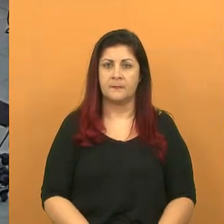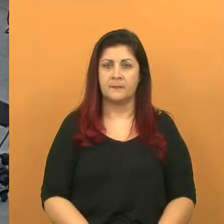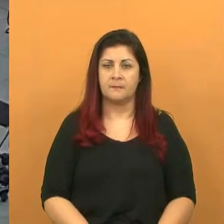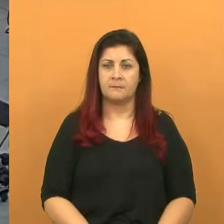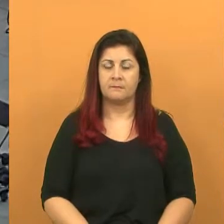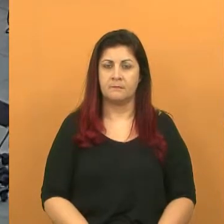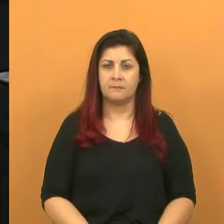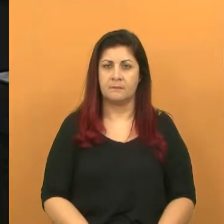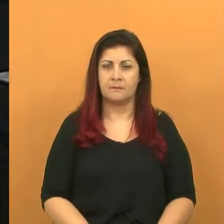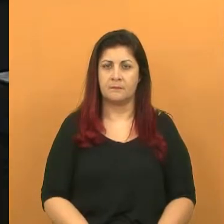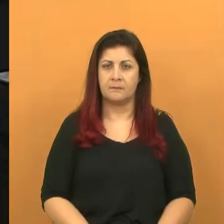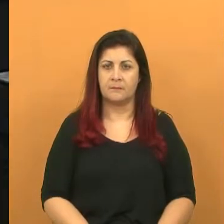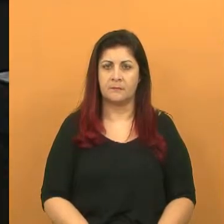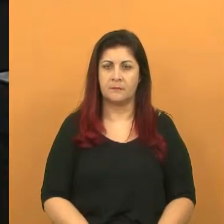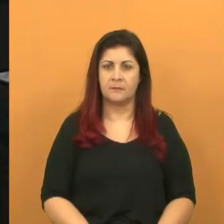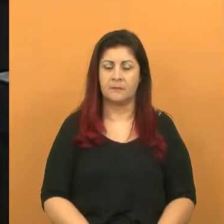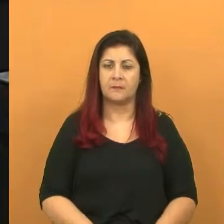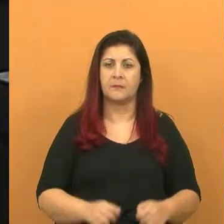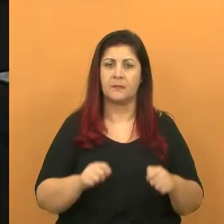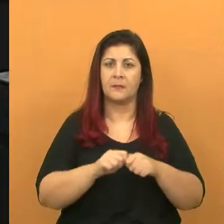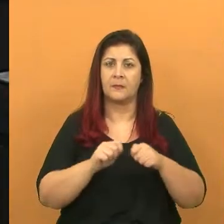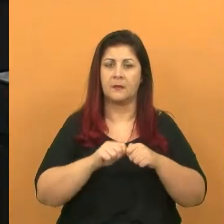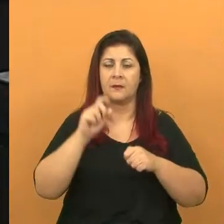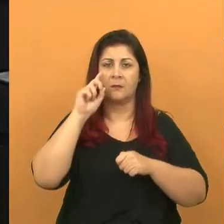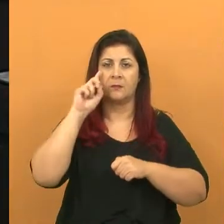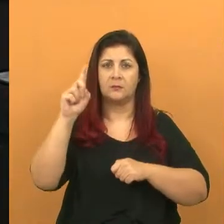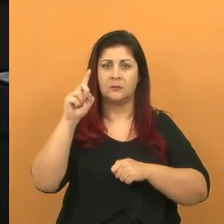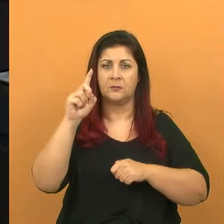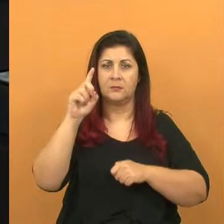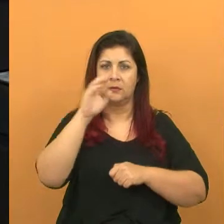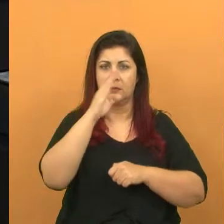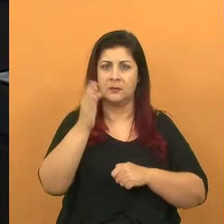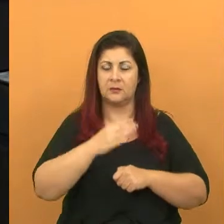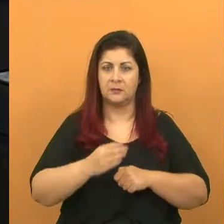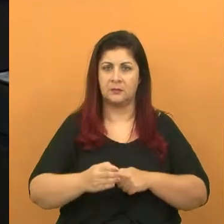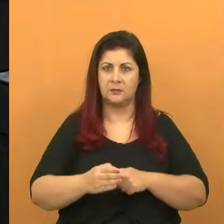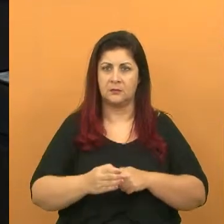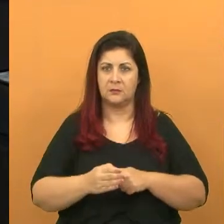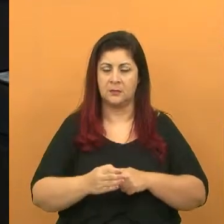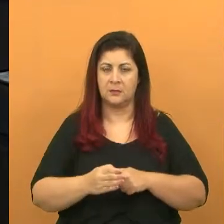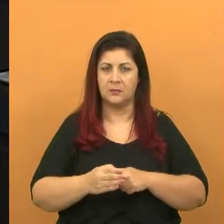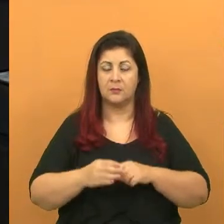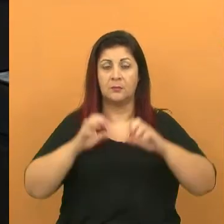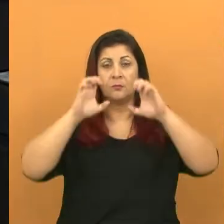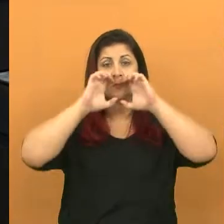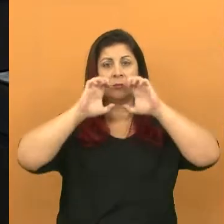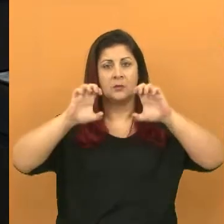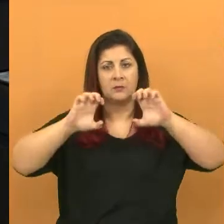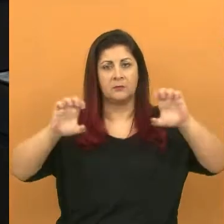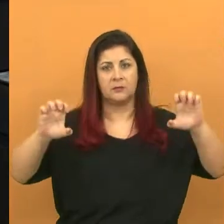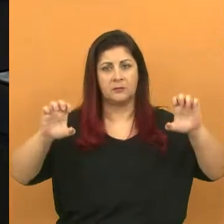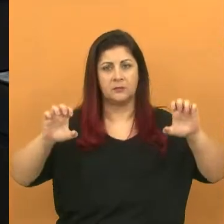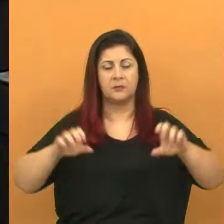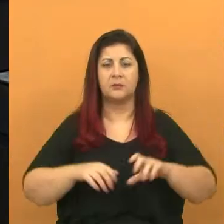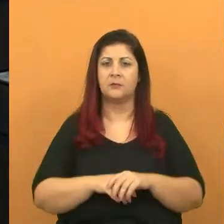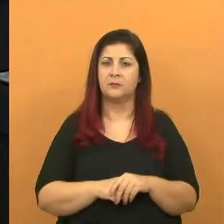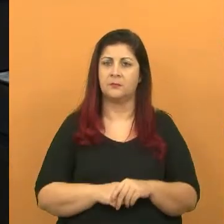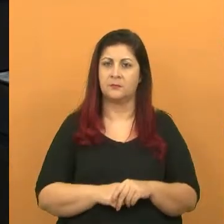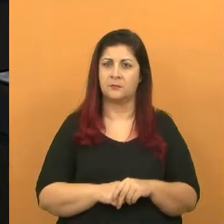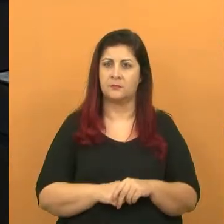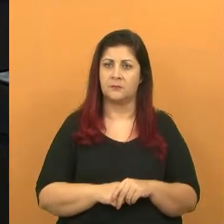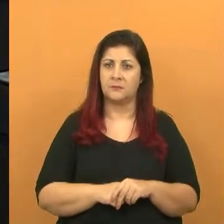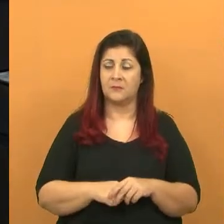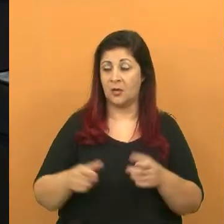Foi proclamado, tá? O Dia Nacional da Proclamação do Evangelho, tá? Exatamente